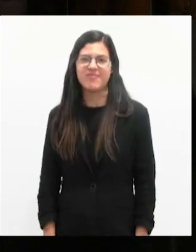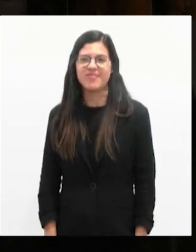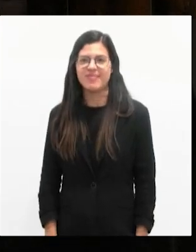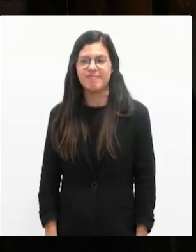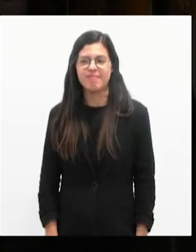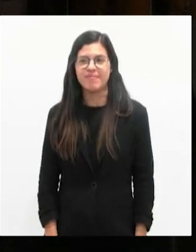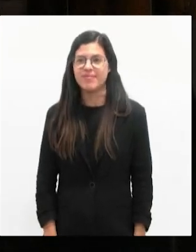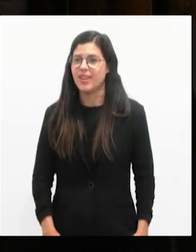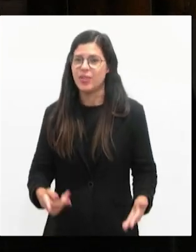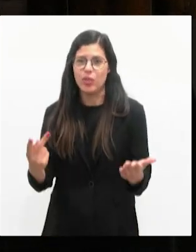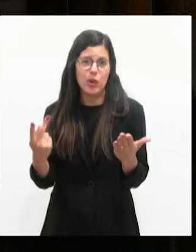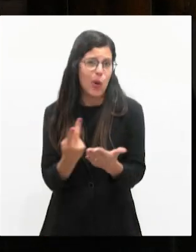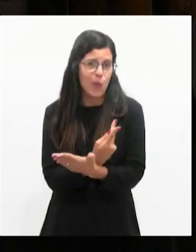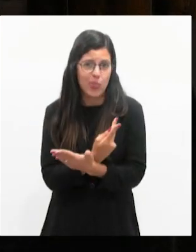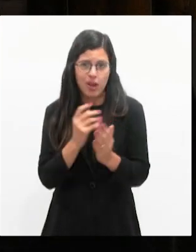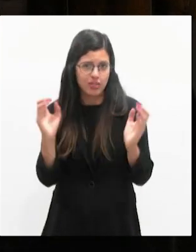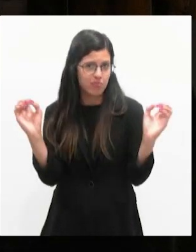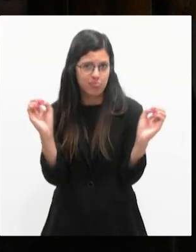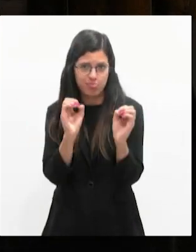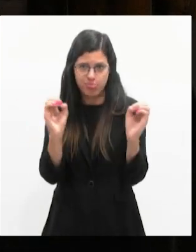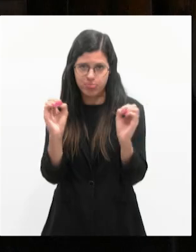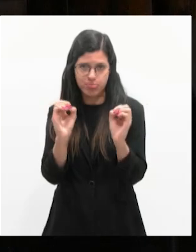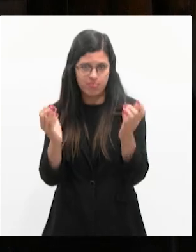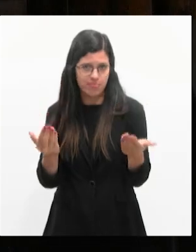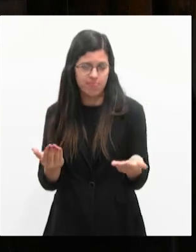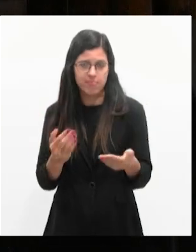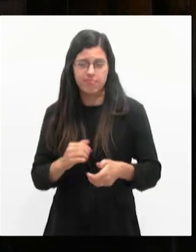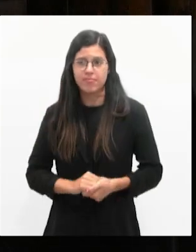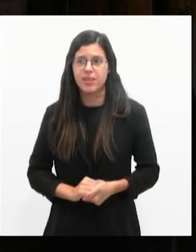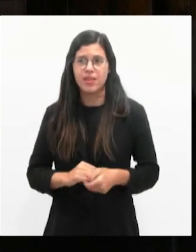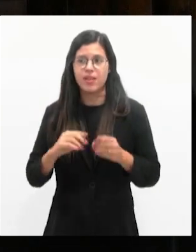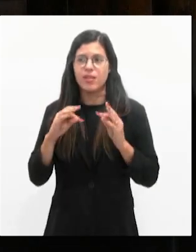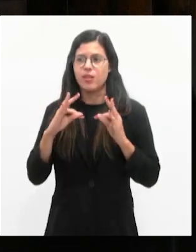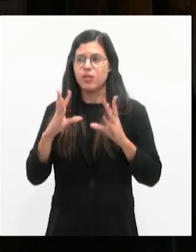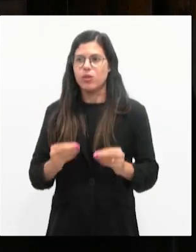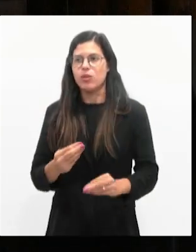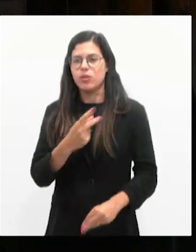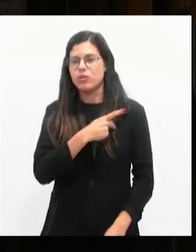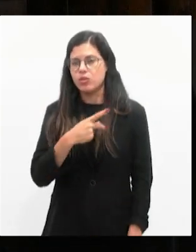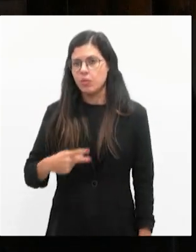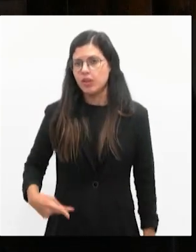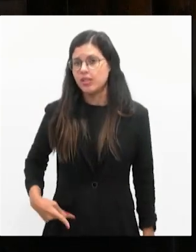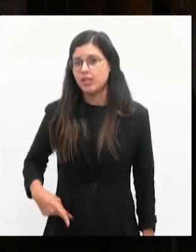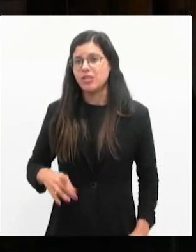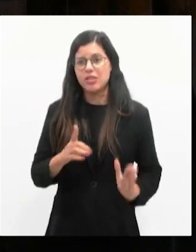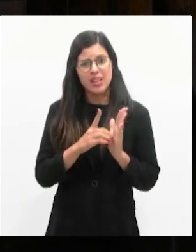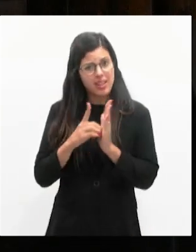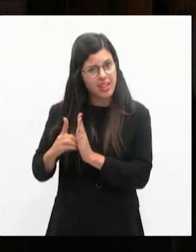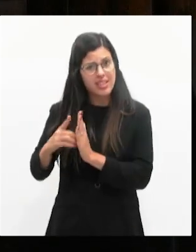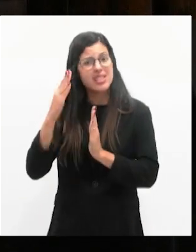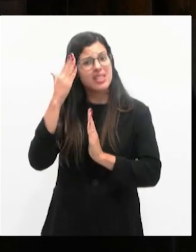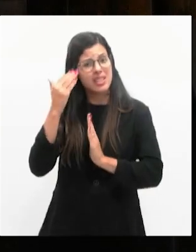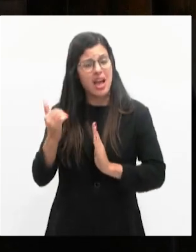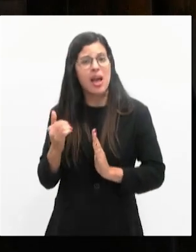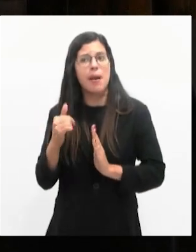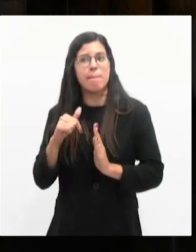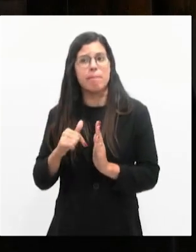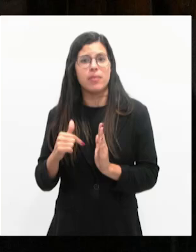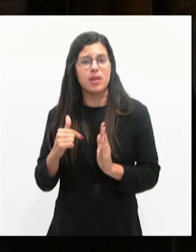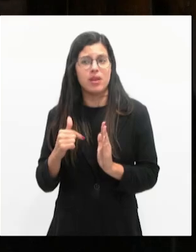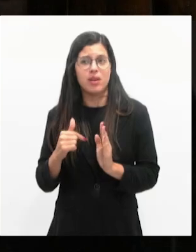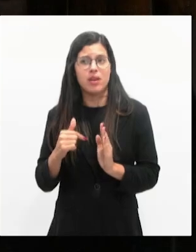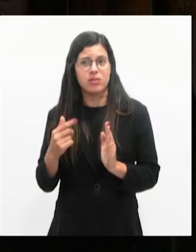E não acontece nada. Todos os presidentes do DETRAN sabem, todo mundo sabe que isso